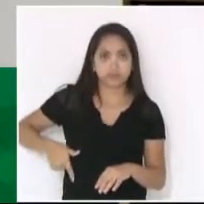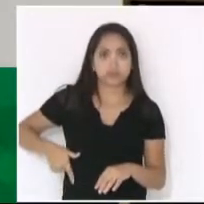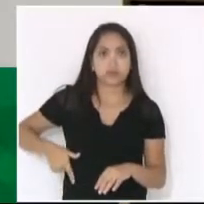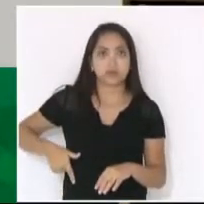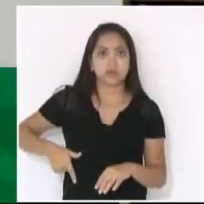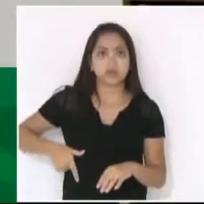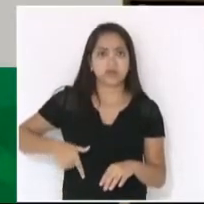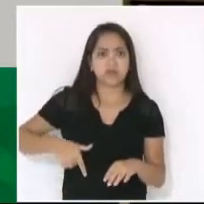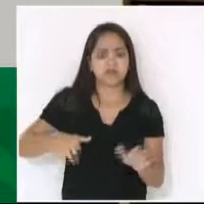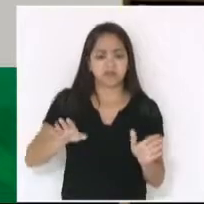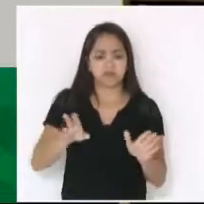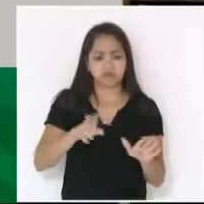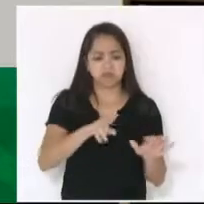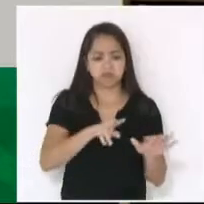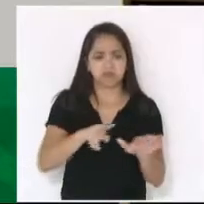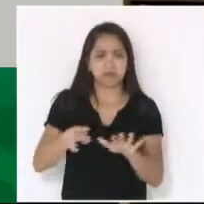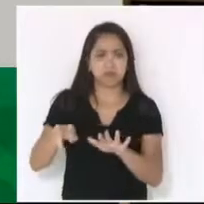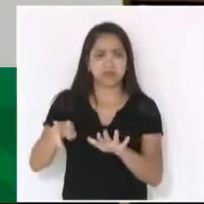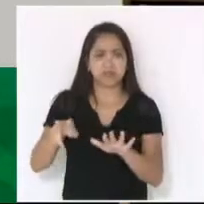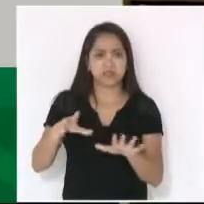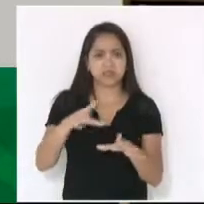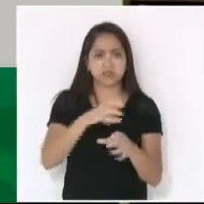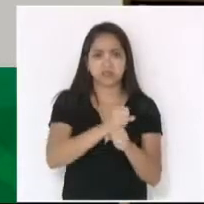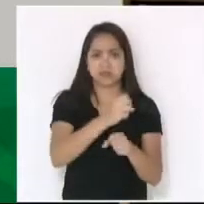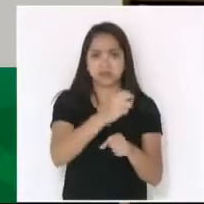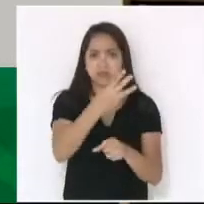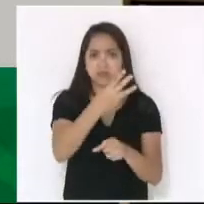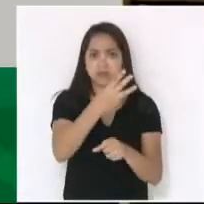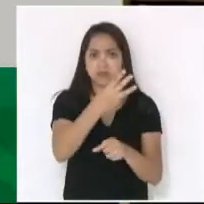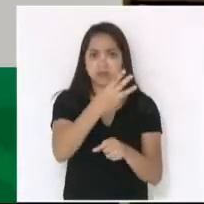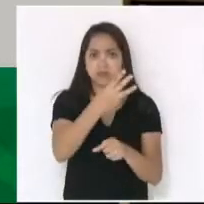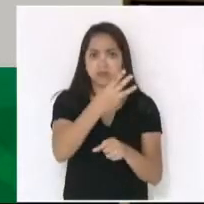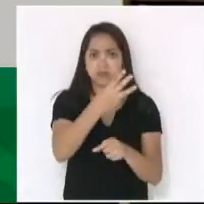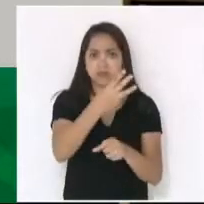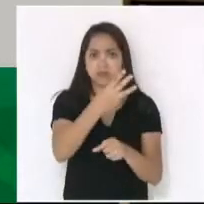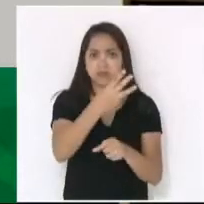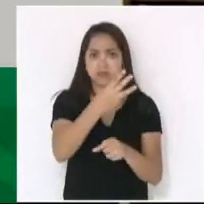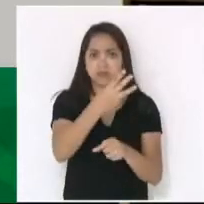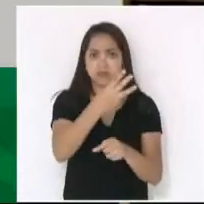2 semanas e não tinham cartucho para mim